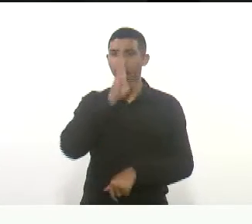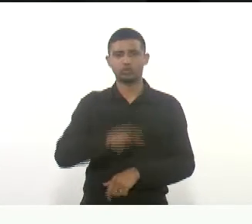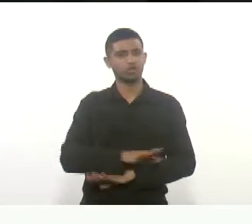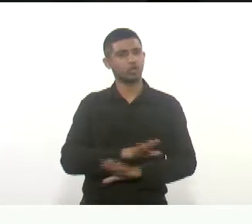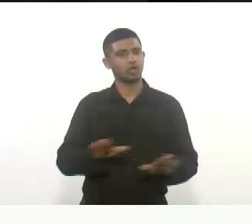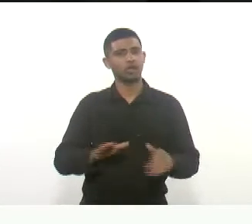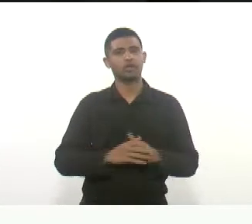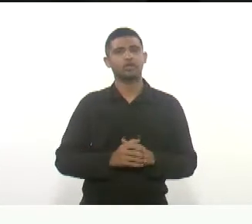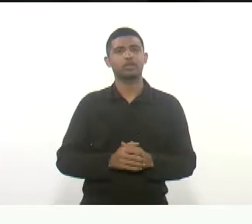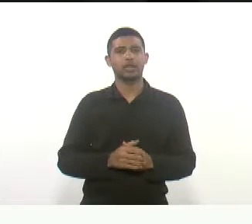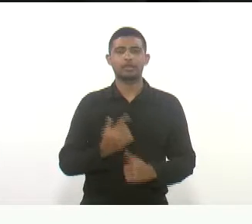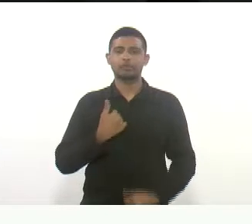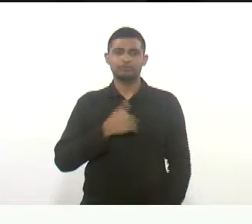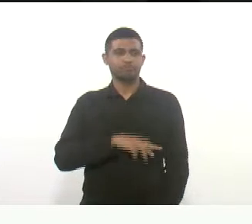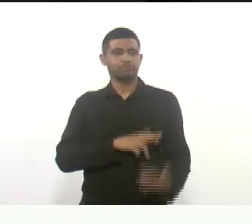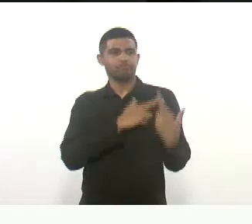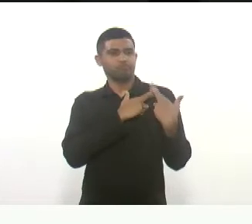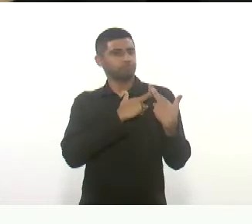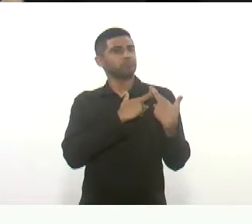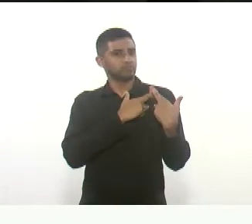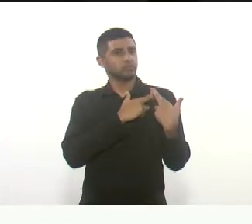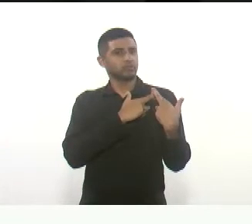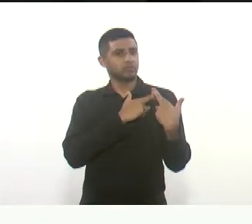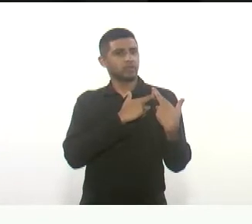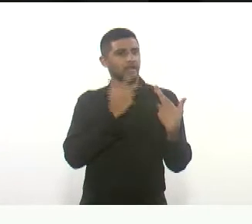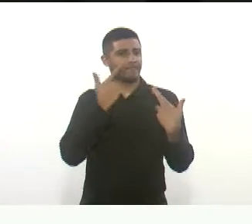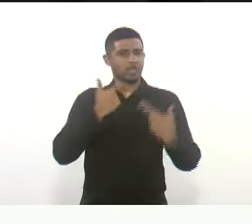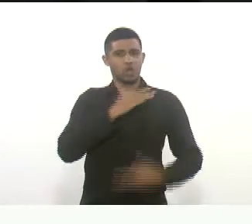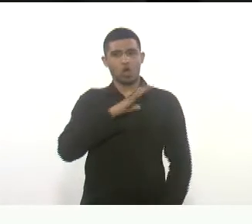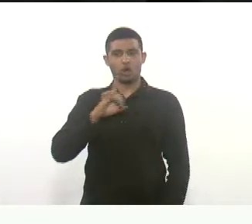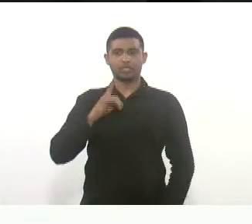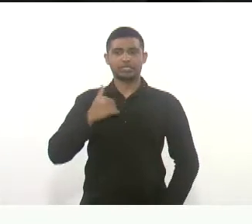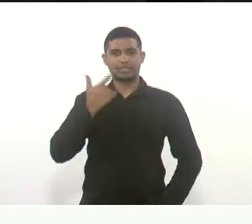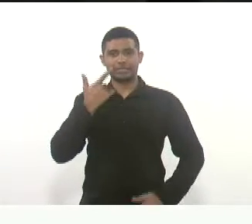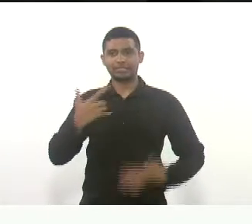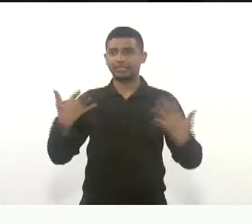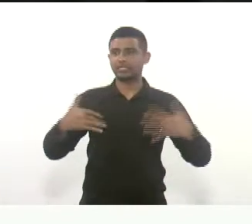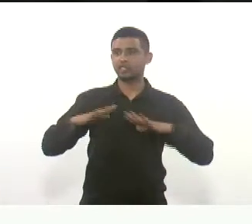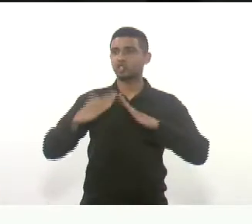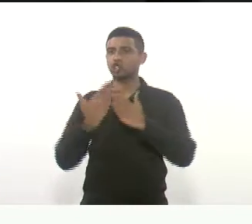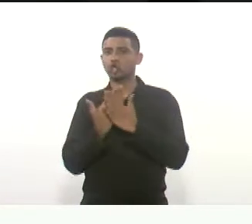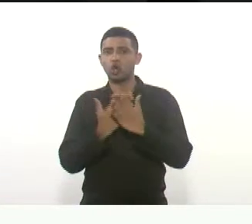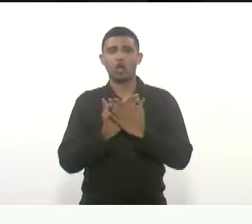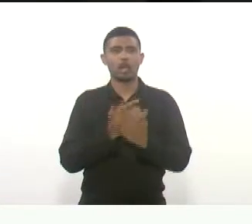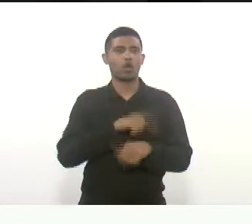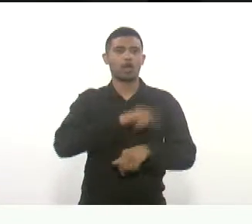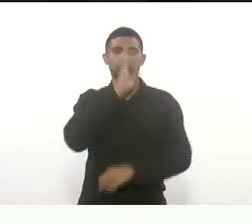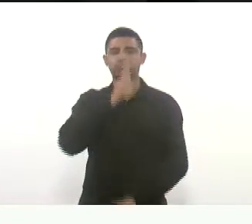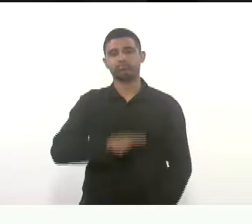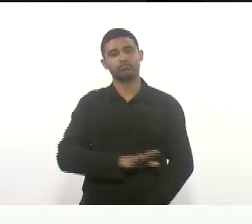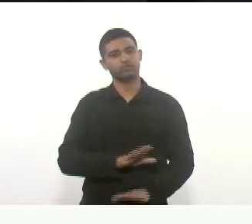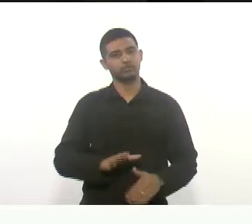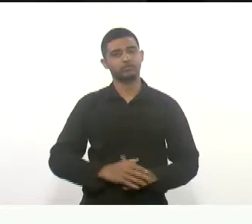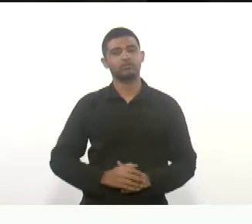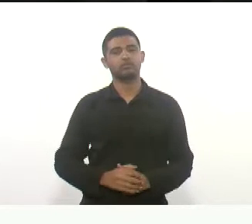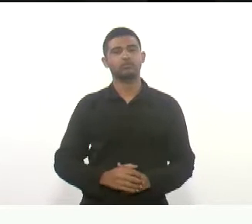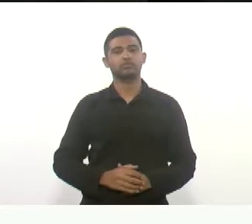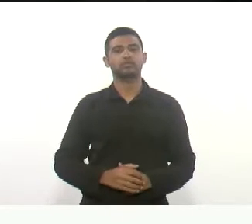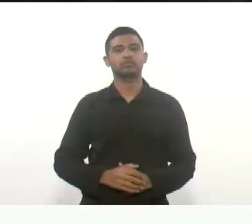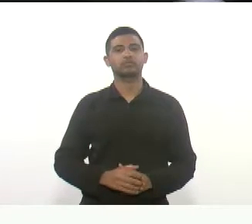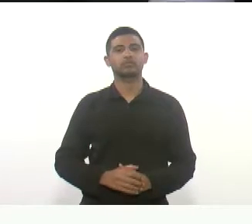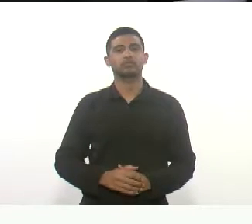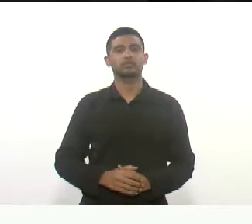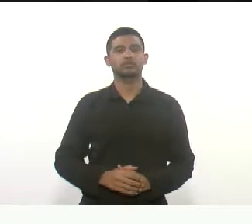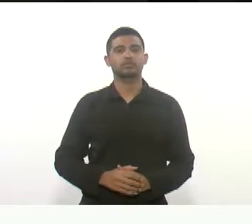acabei ficando incumbida dessa missão de coordenar a implantação das escolas de turno único. E a gente não tinha